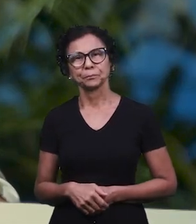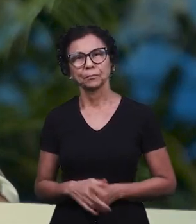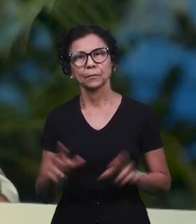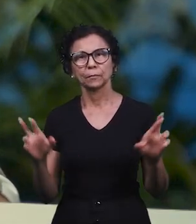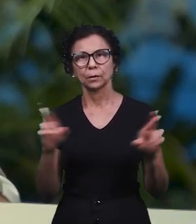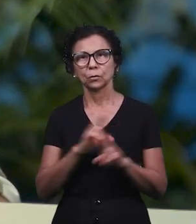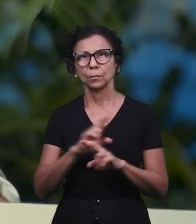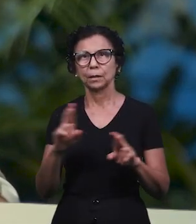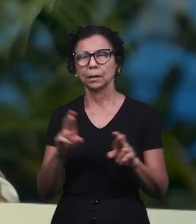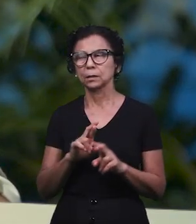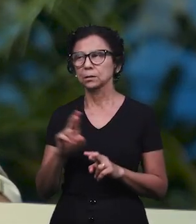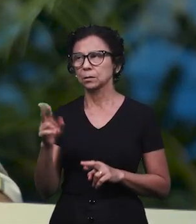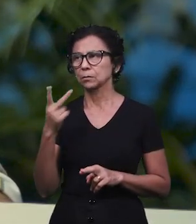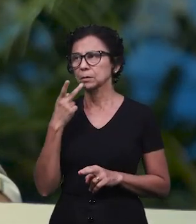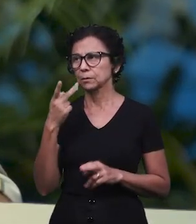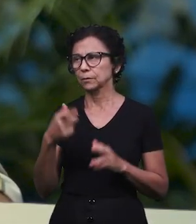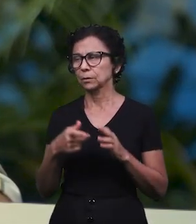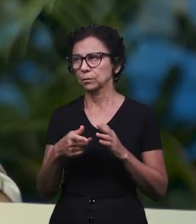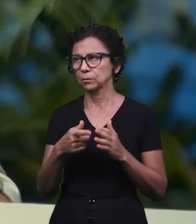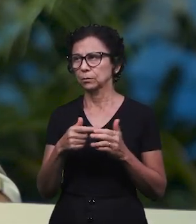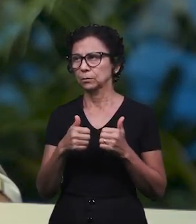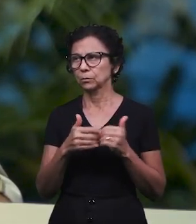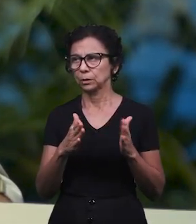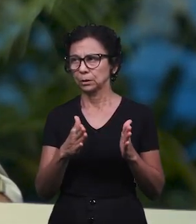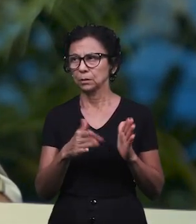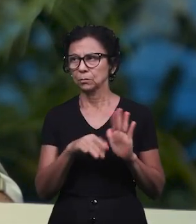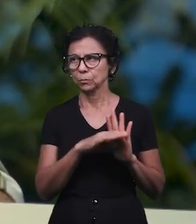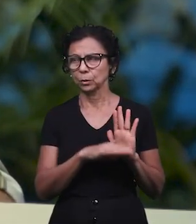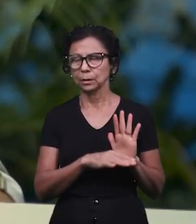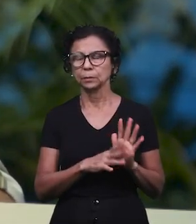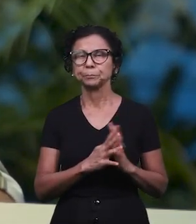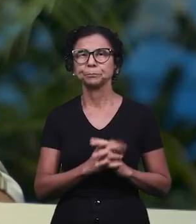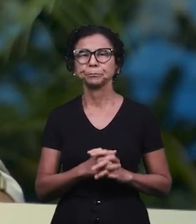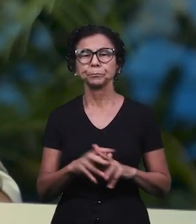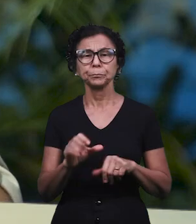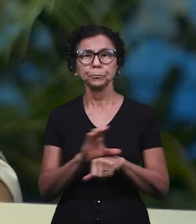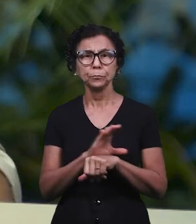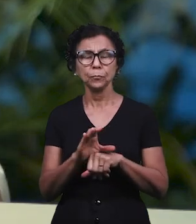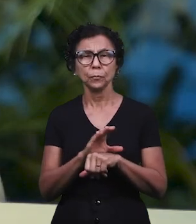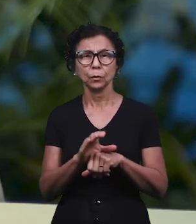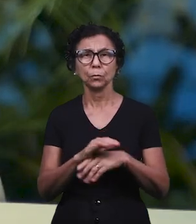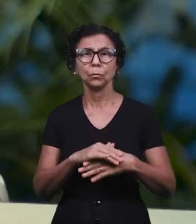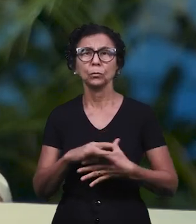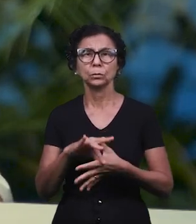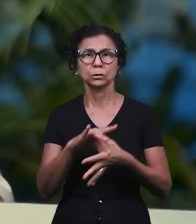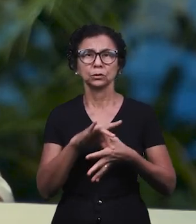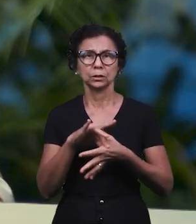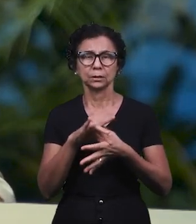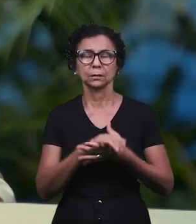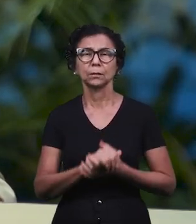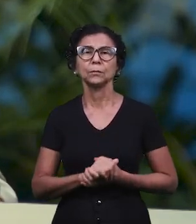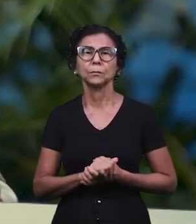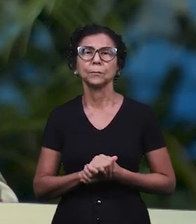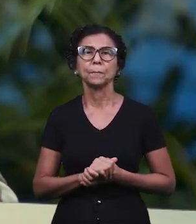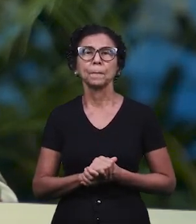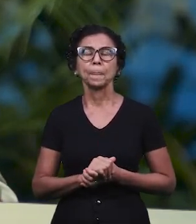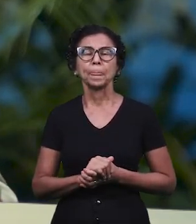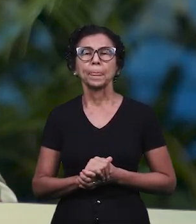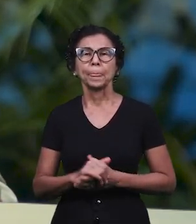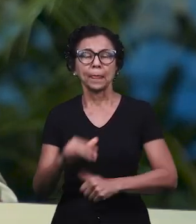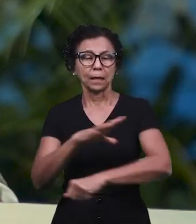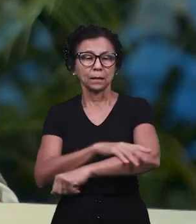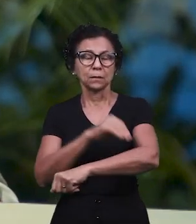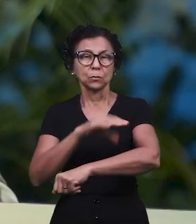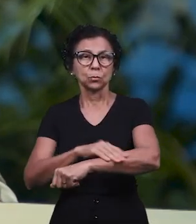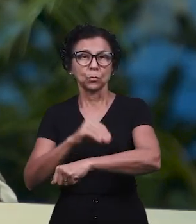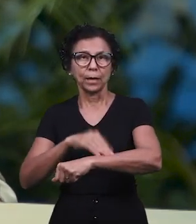ao que o senhor comentou no início, a um curso que nós fizemos de gestão da inovação na Suécia, porque o